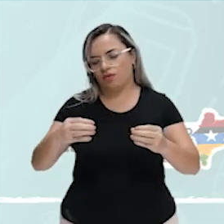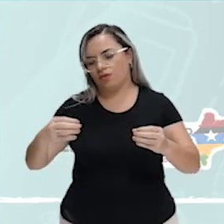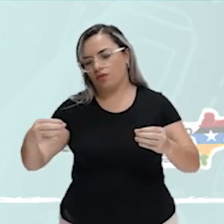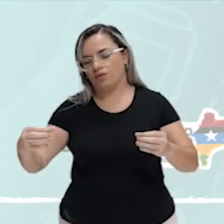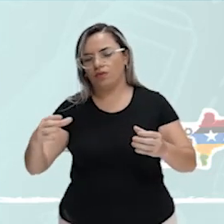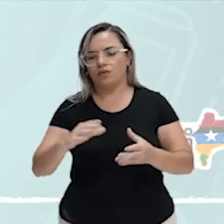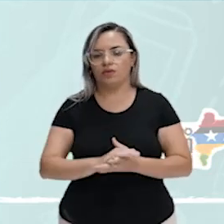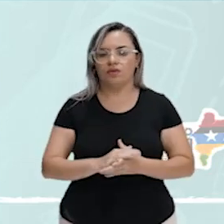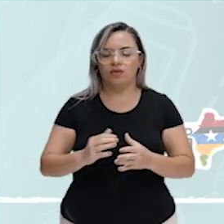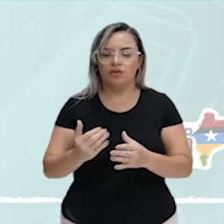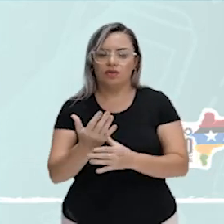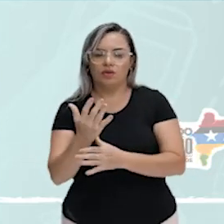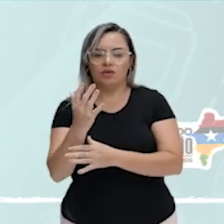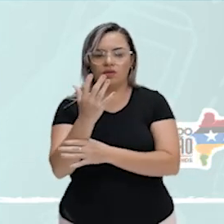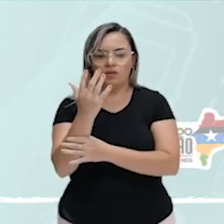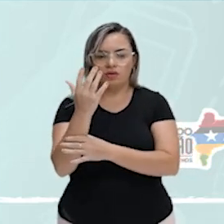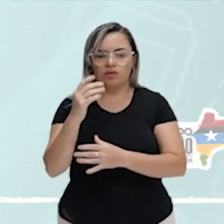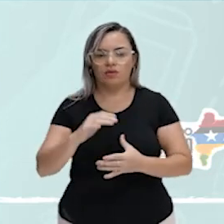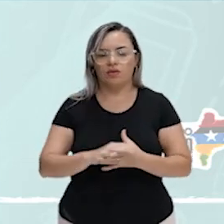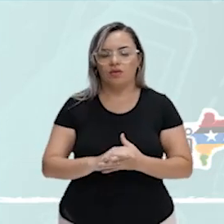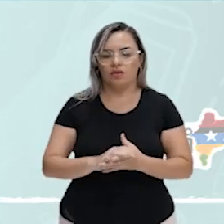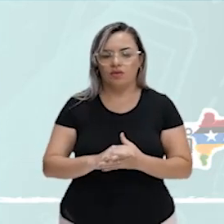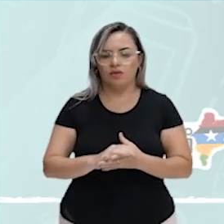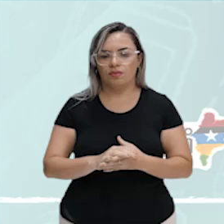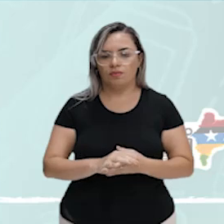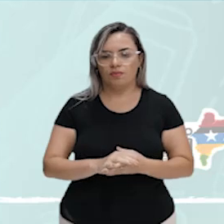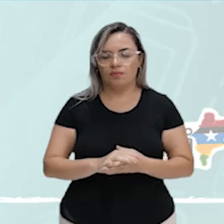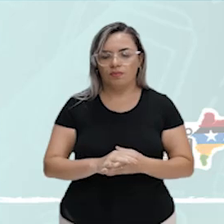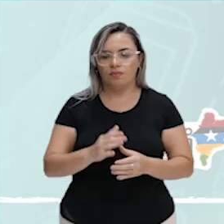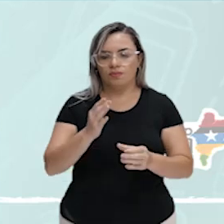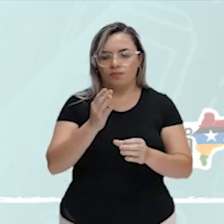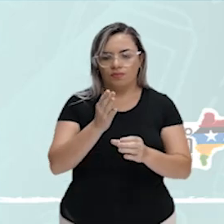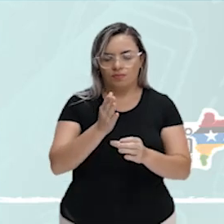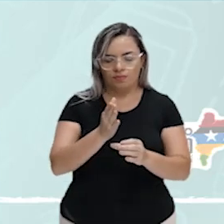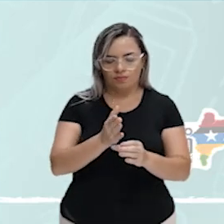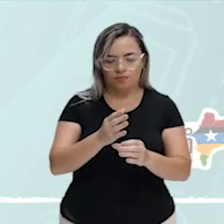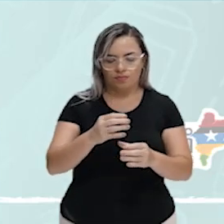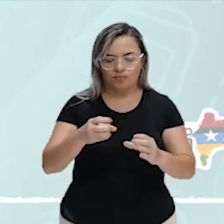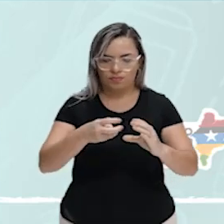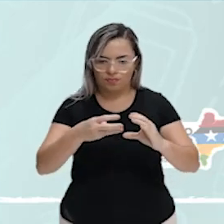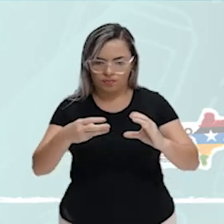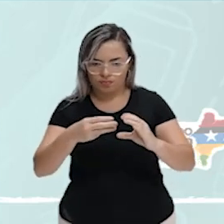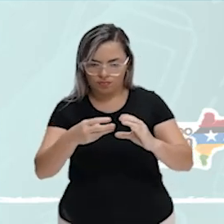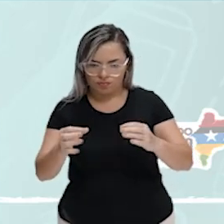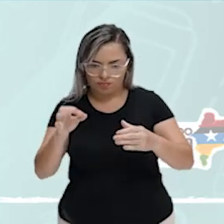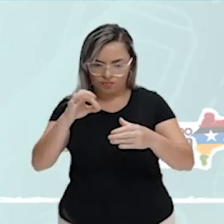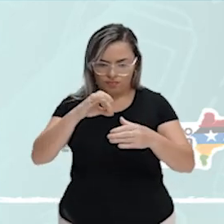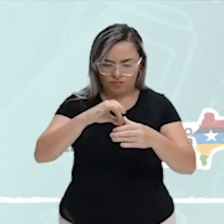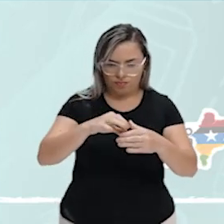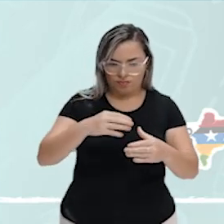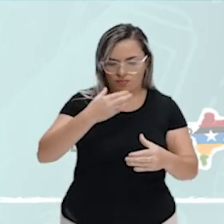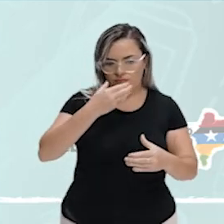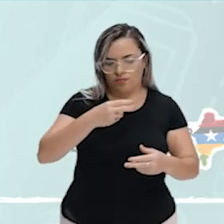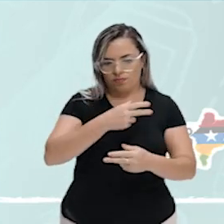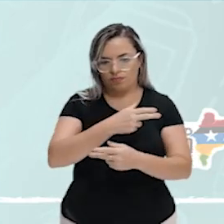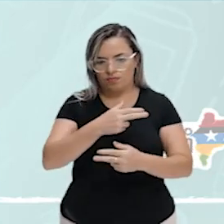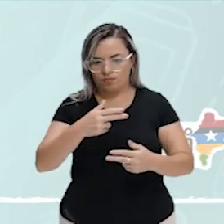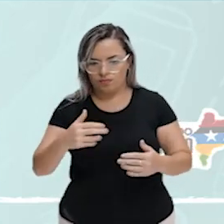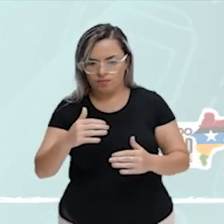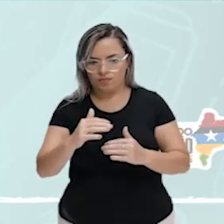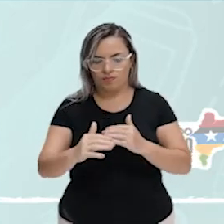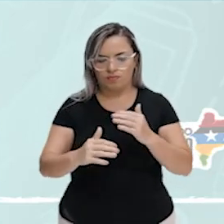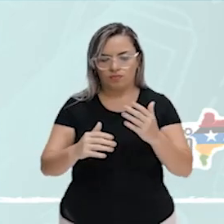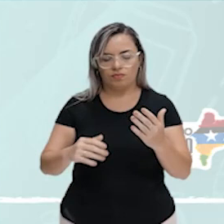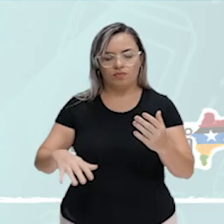cresça. Concentradas em locais com bastante divisão celular, como as sementes, em germinação, frutos e folhas em